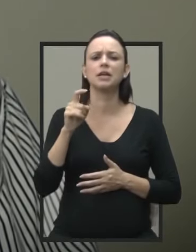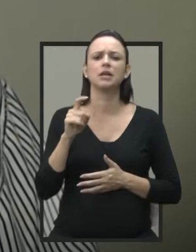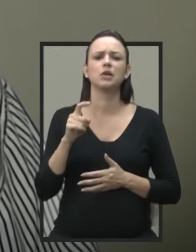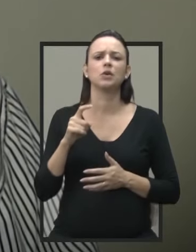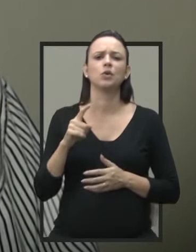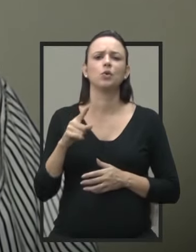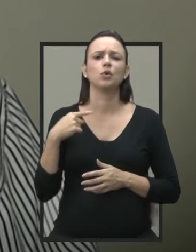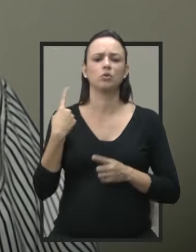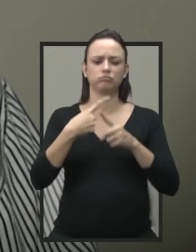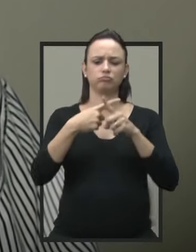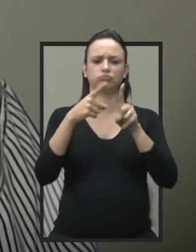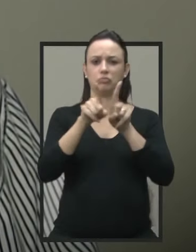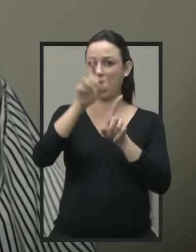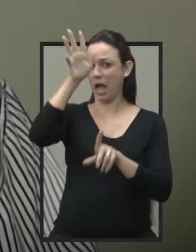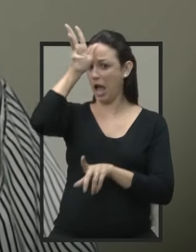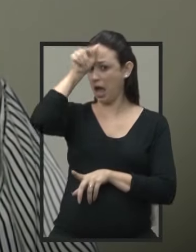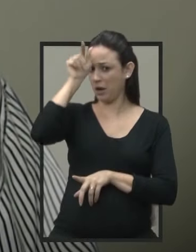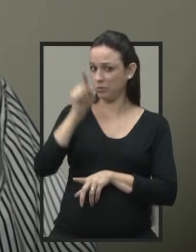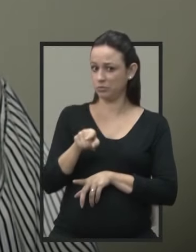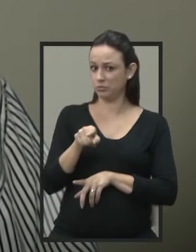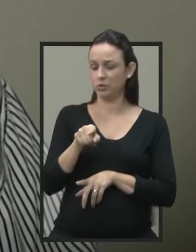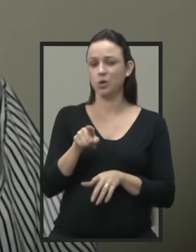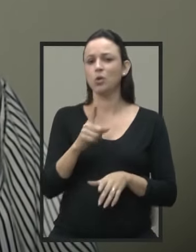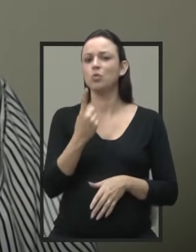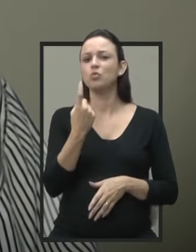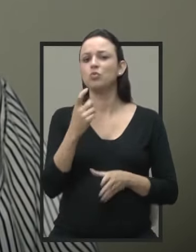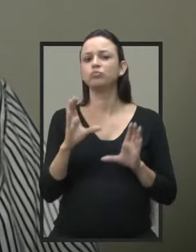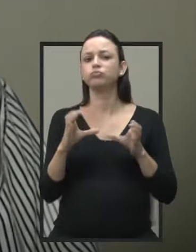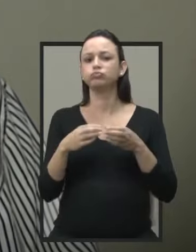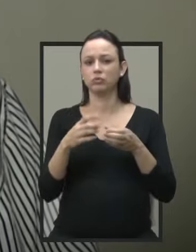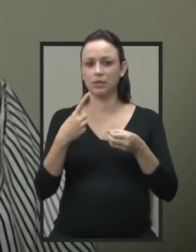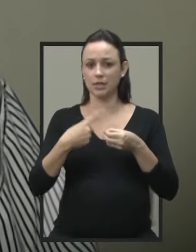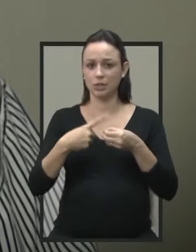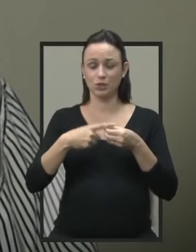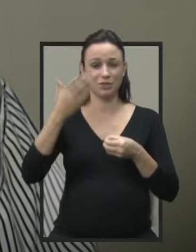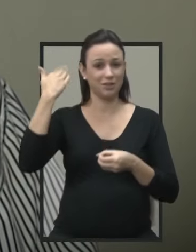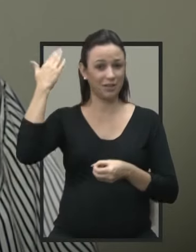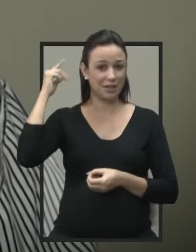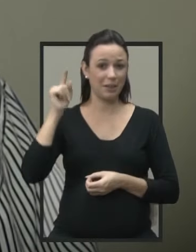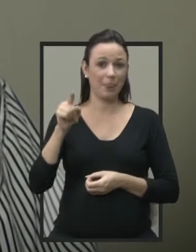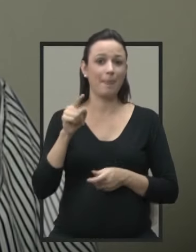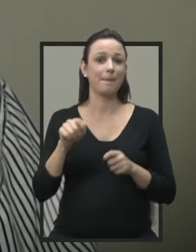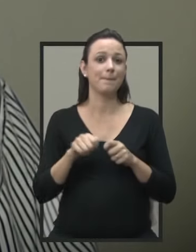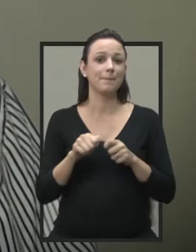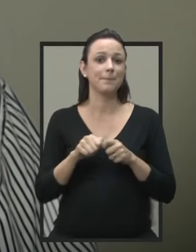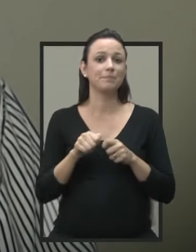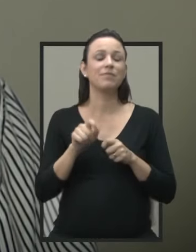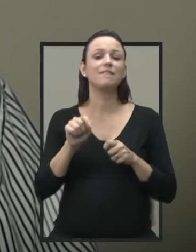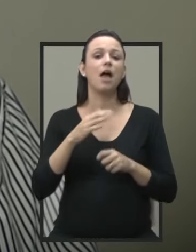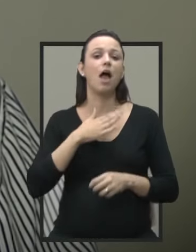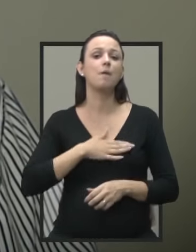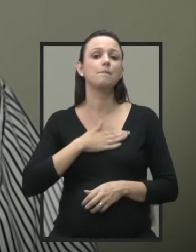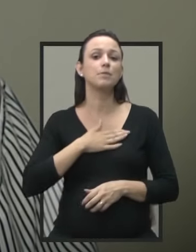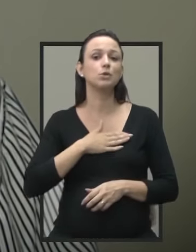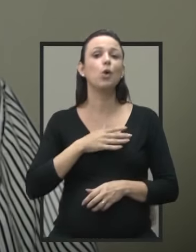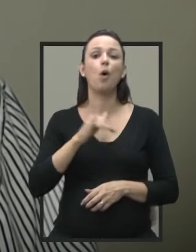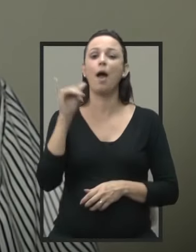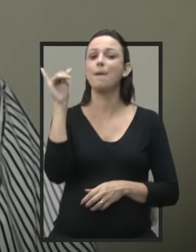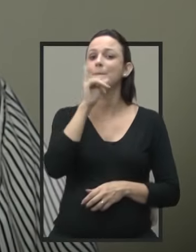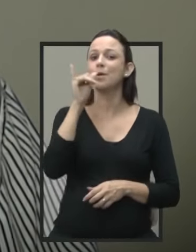O nosso Galo da comarca foi o único time de interior naquela época que fez um amistoso